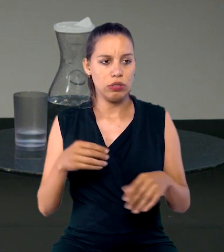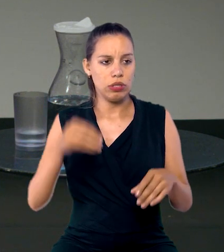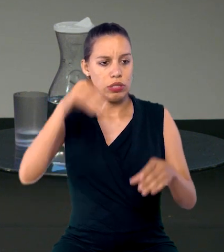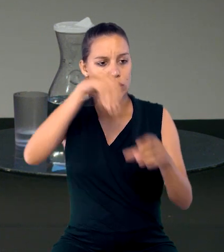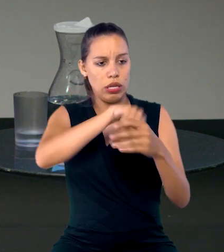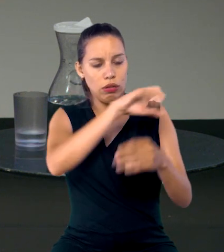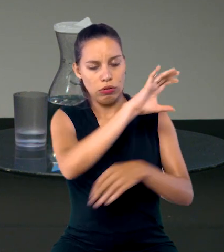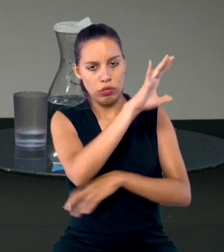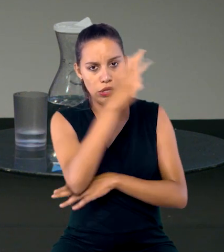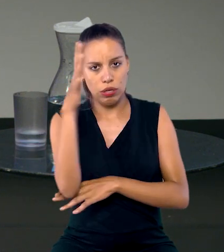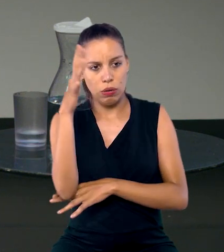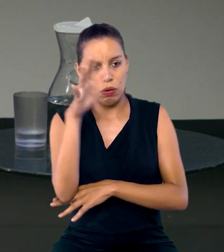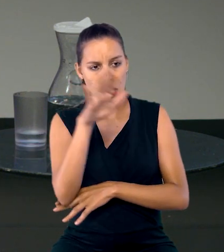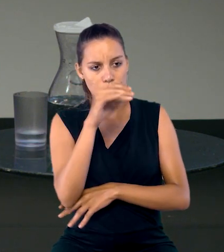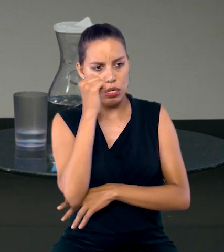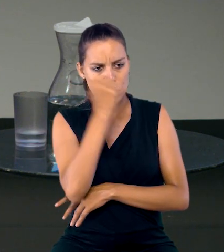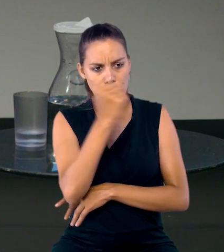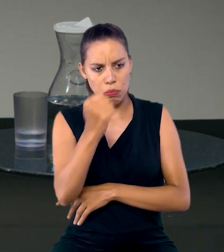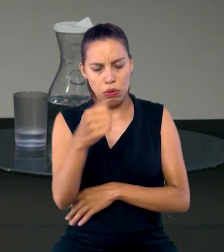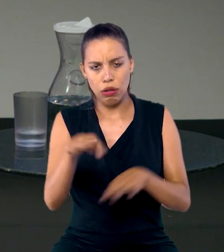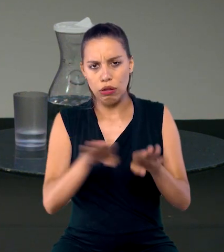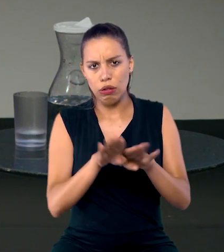Amazônia, hoje e há muito tempo.